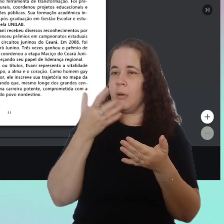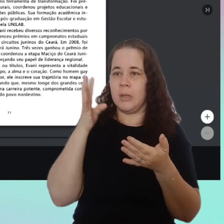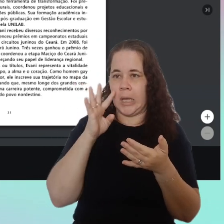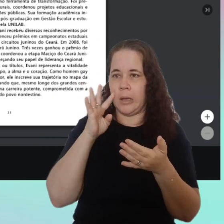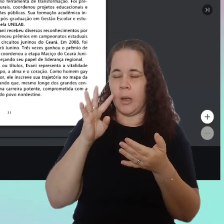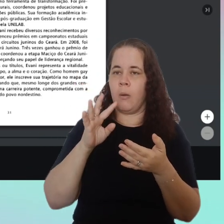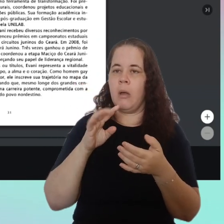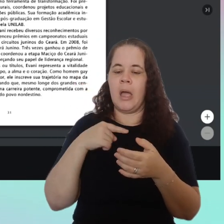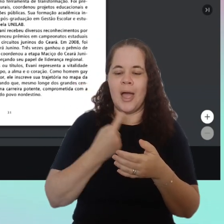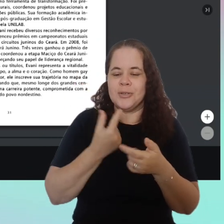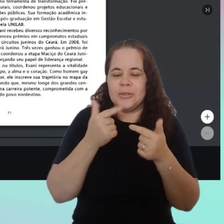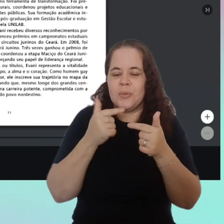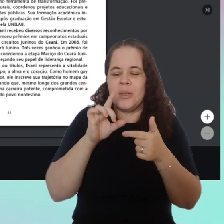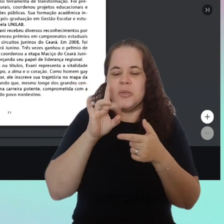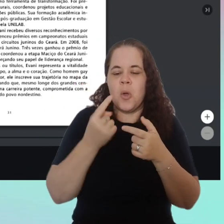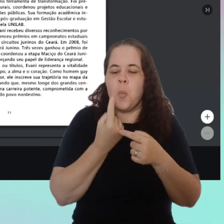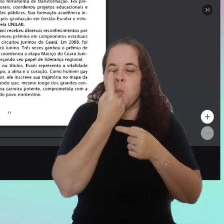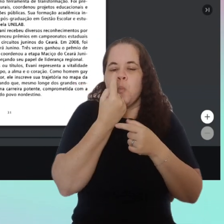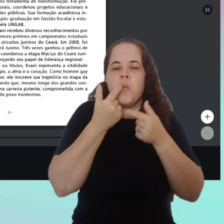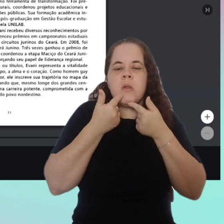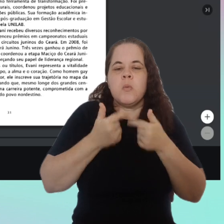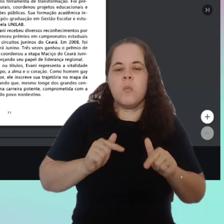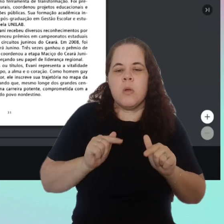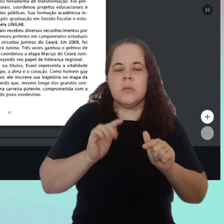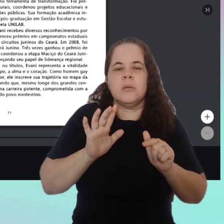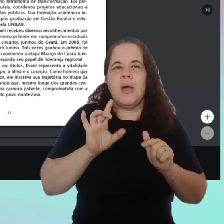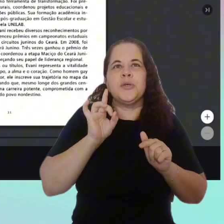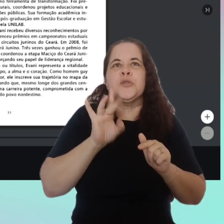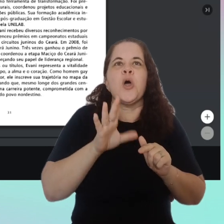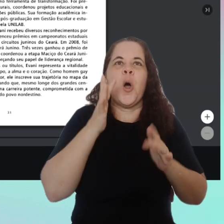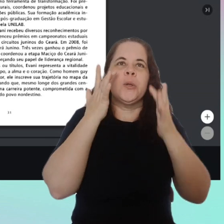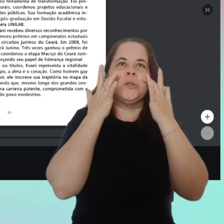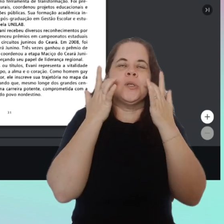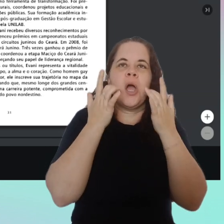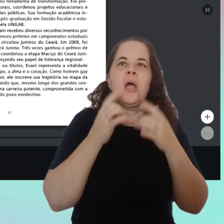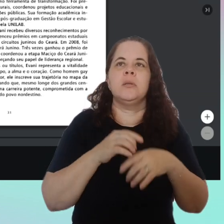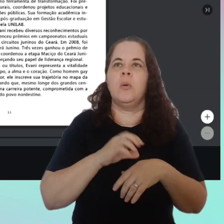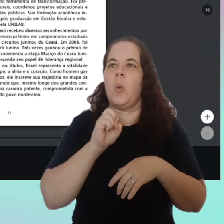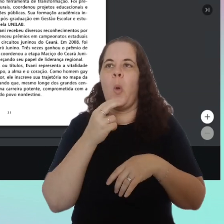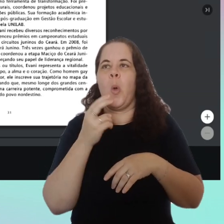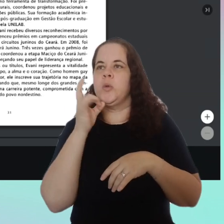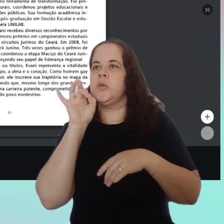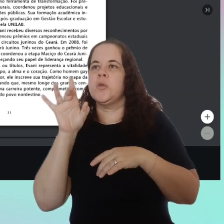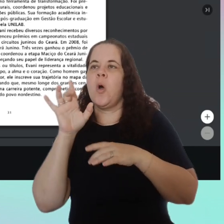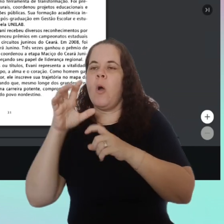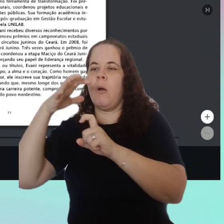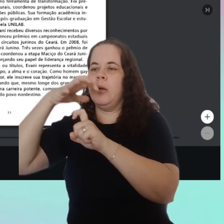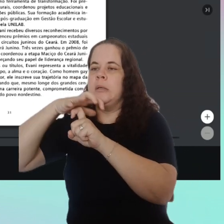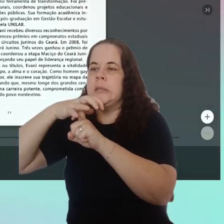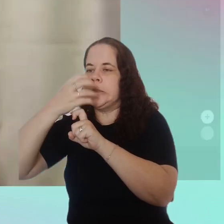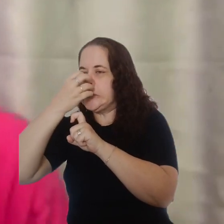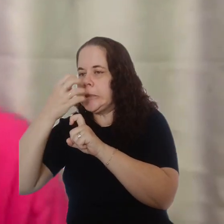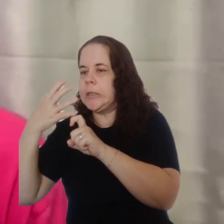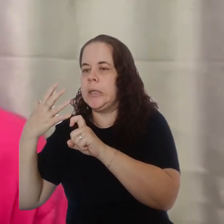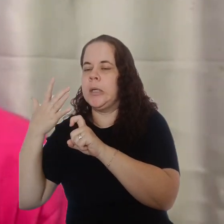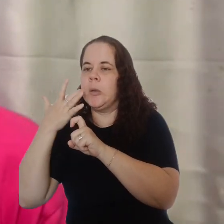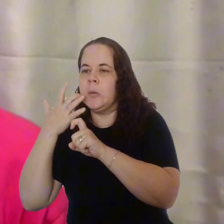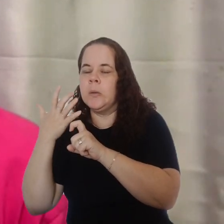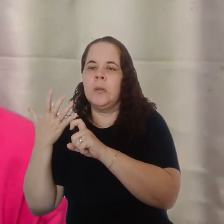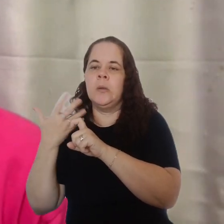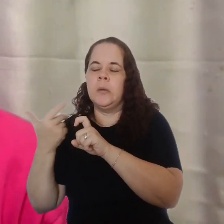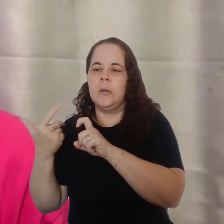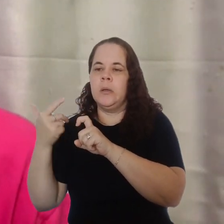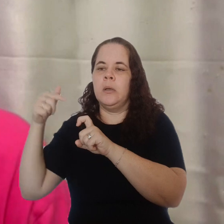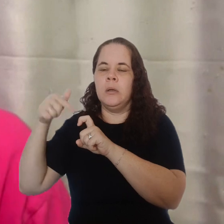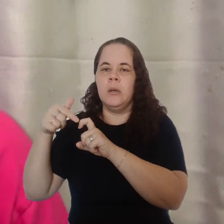gente não tá dentro de uma linguagem só. A gente não tá só dentro do teatro, a gente não tá só dentro do circo, a gente não tá só dentro do cinema. A gente tem artistas